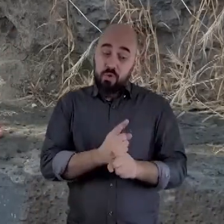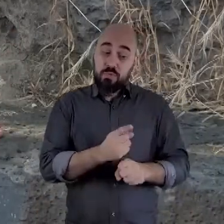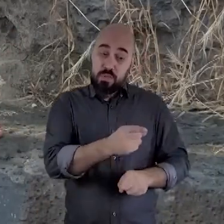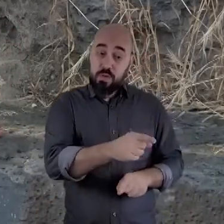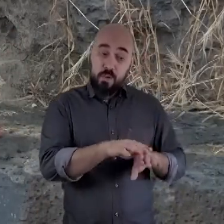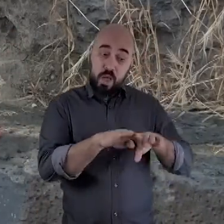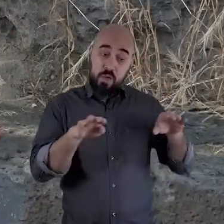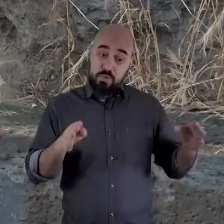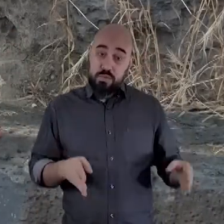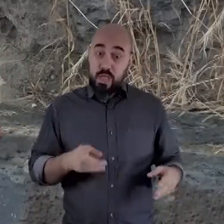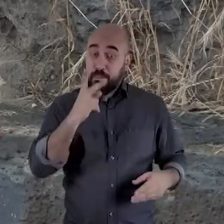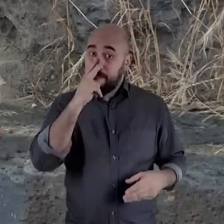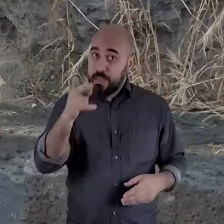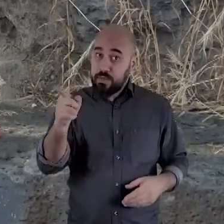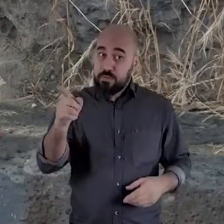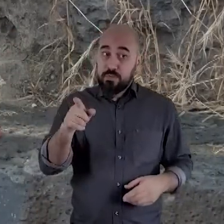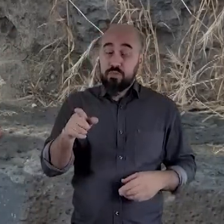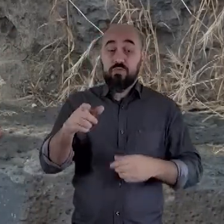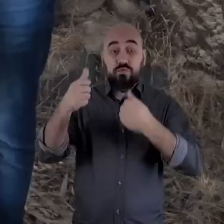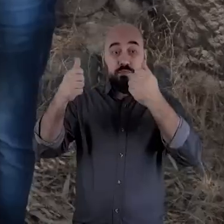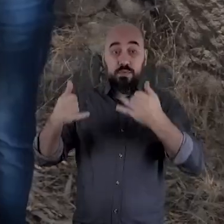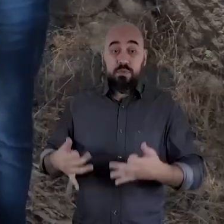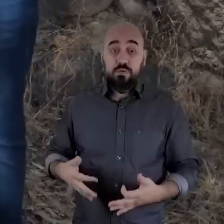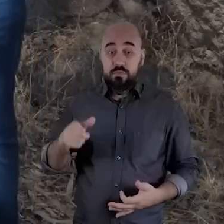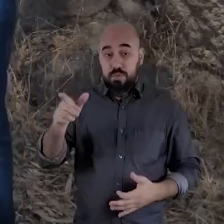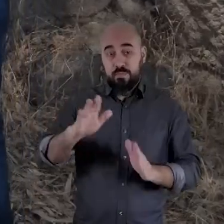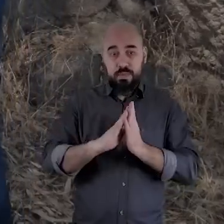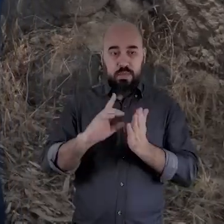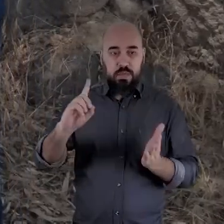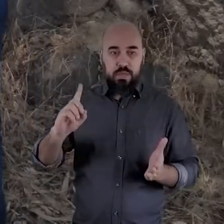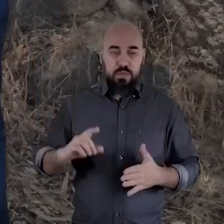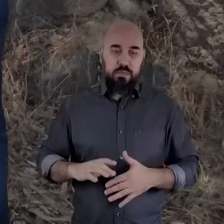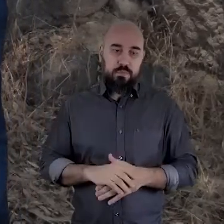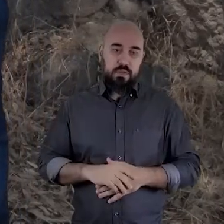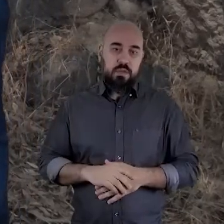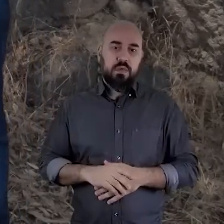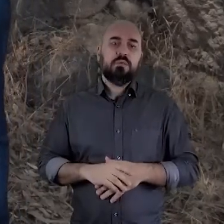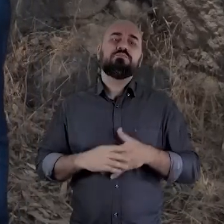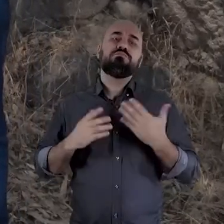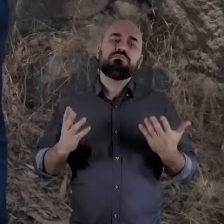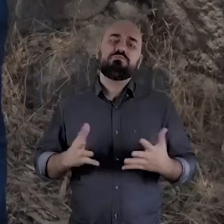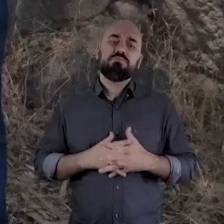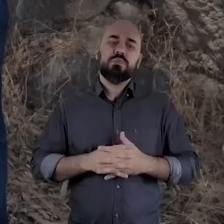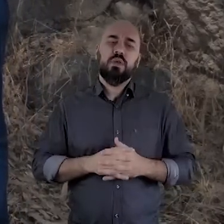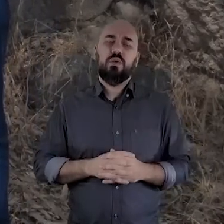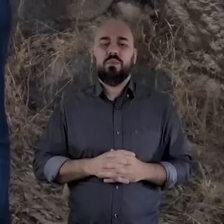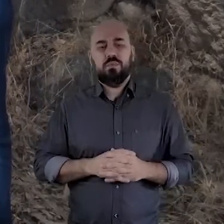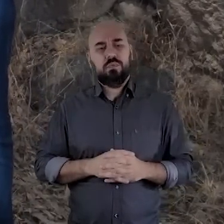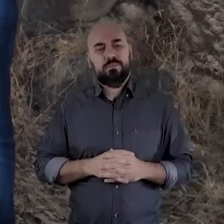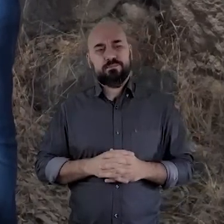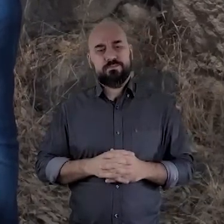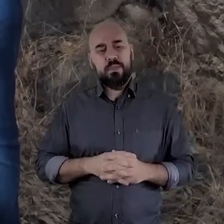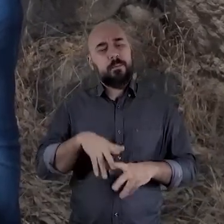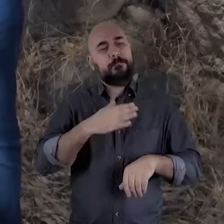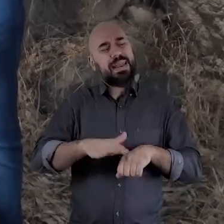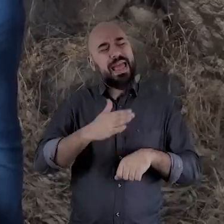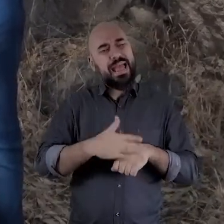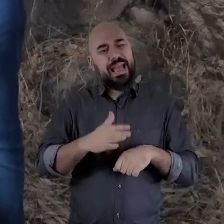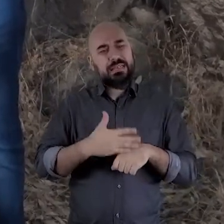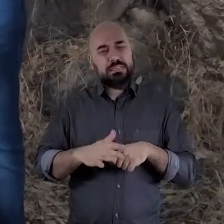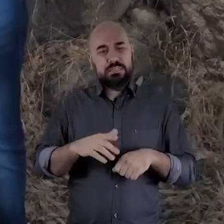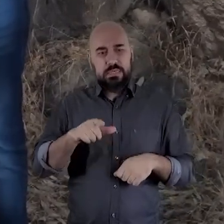muito similar ao descrito na Bíblia. Então nós vemos que muitas das práticas levíticas que estão na Bíblia não